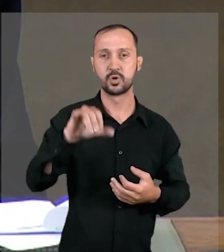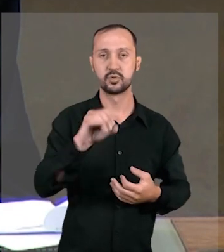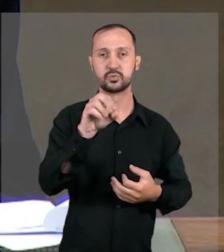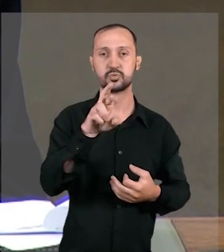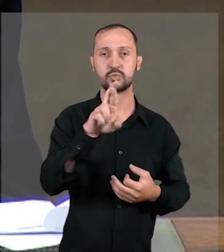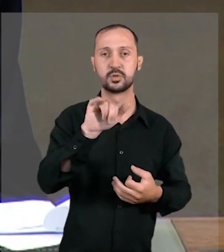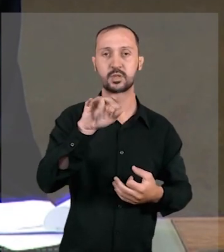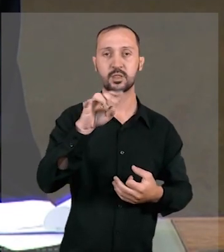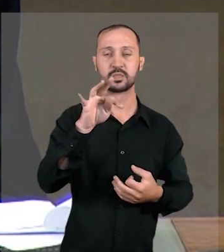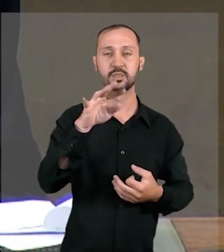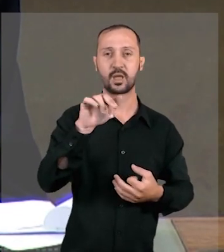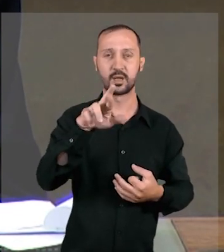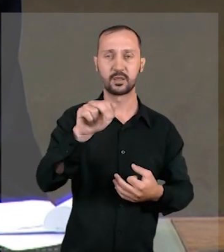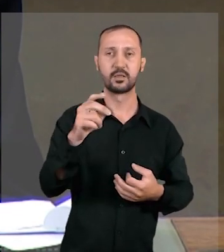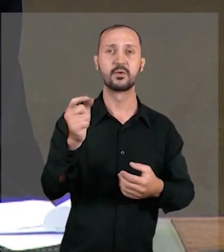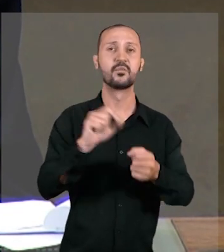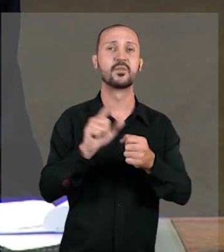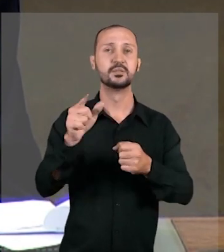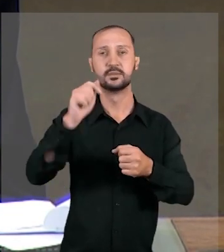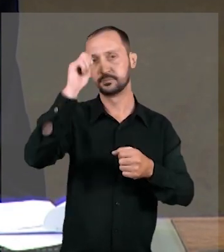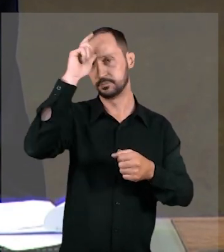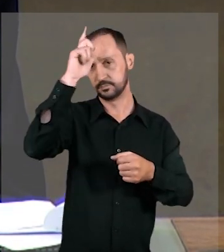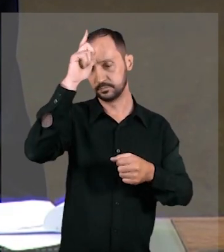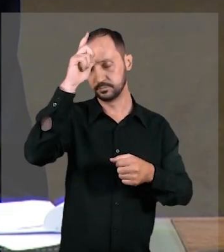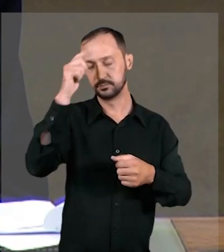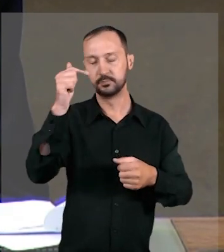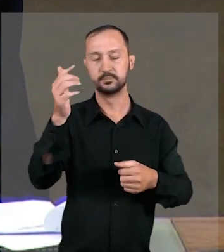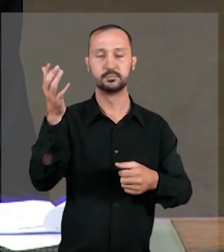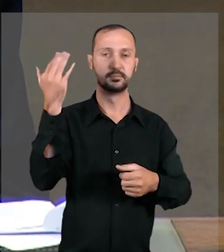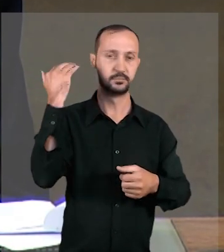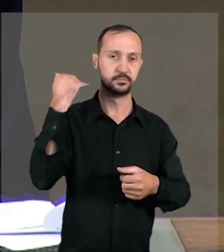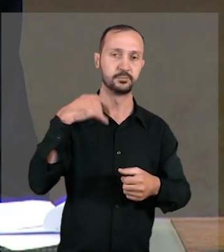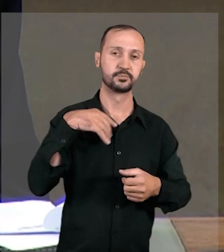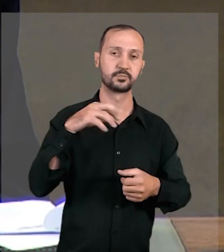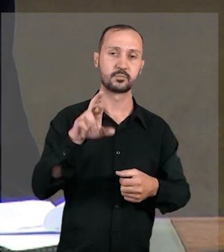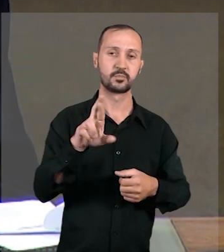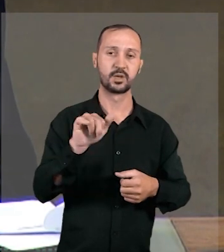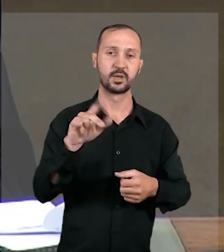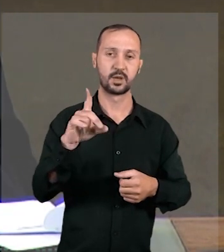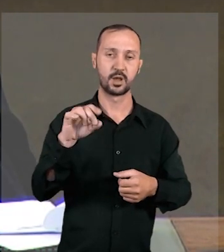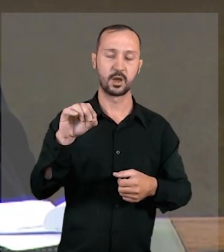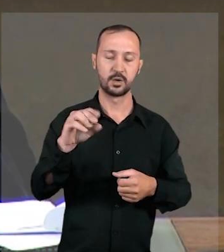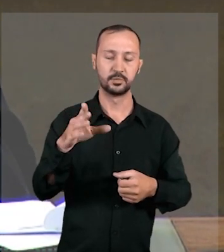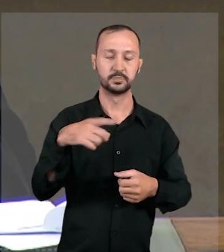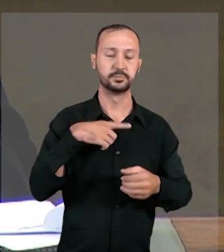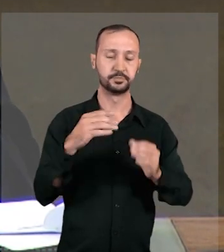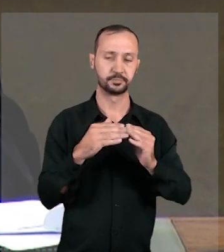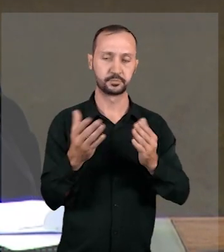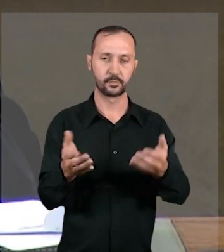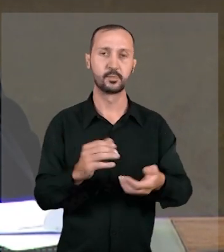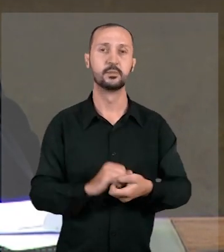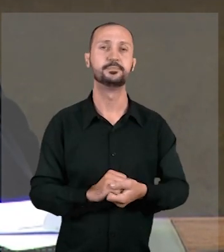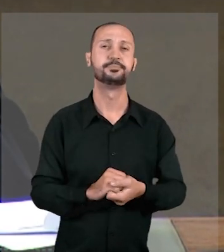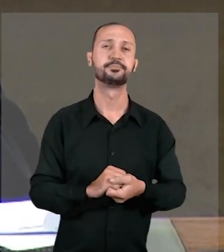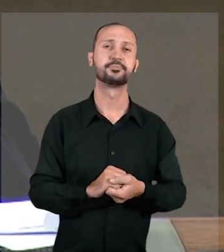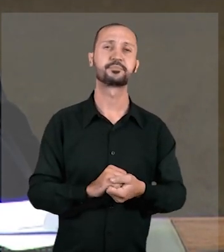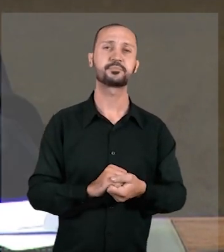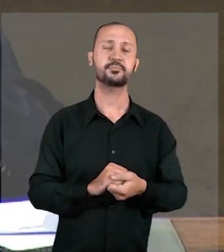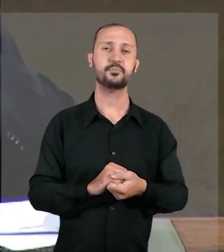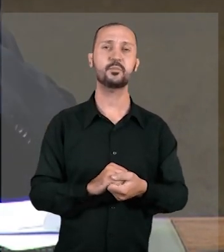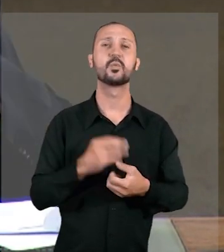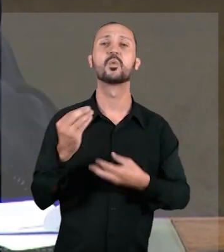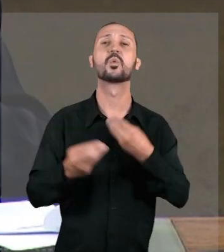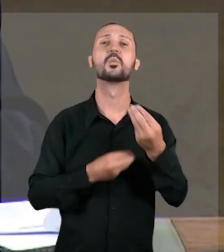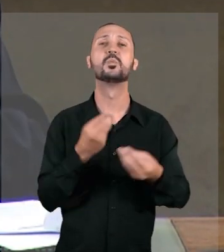se pratica na Alemanha, como o Ricardo poderá confirmar. Como é que funciona esse